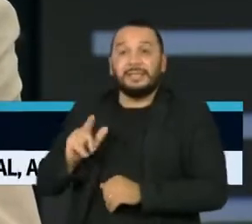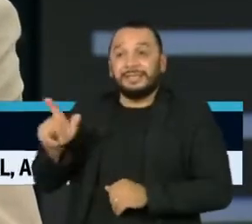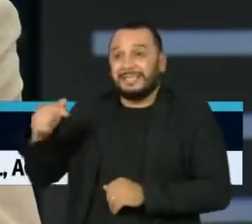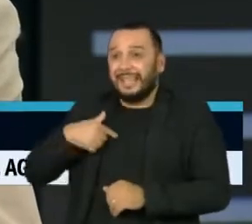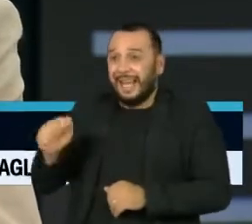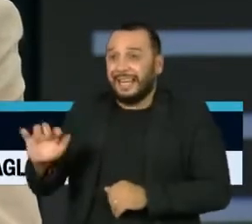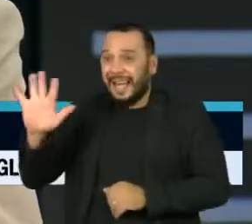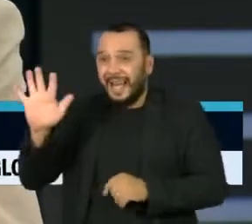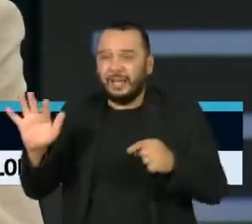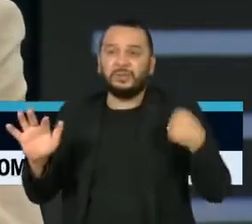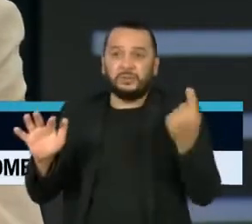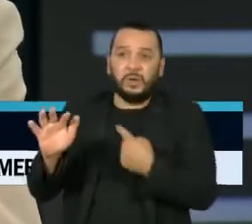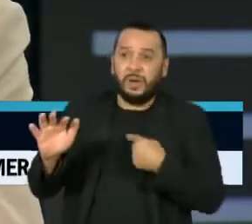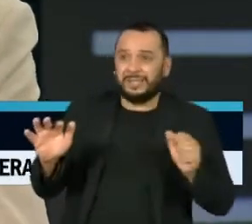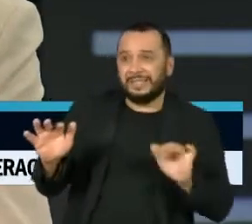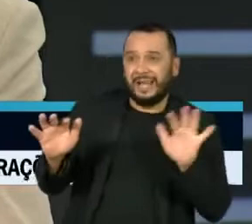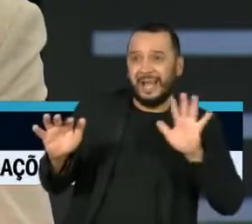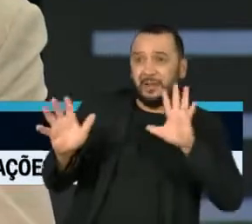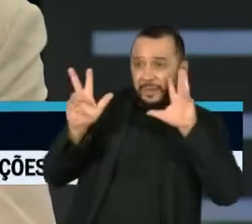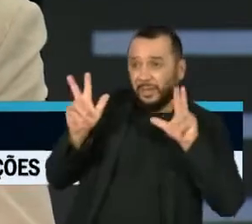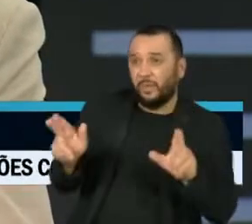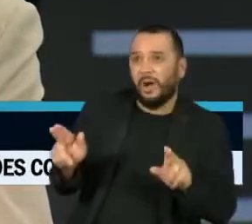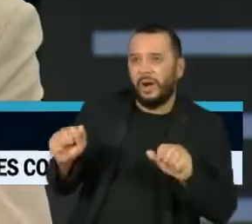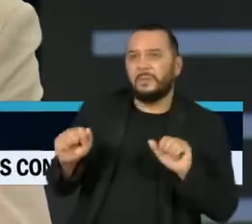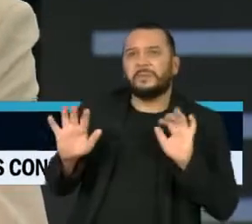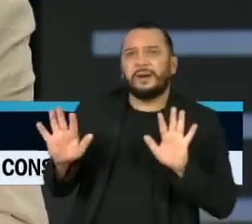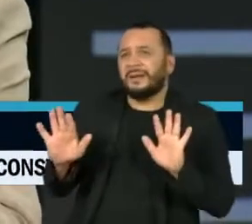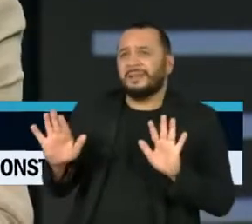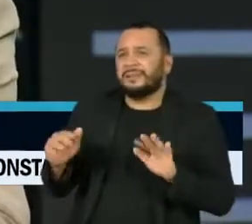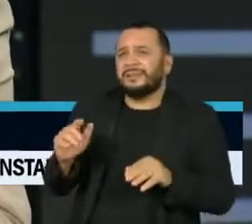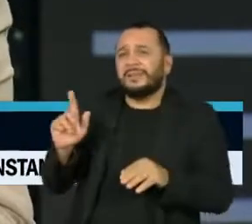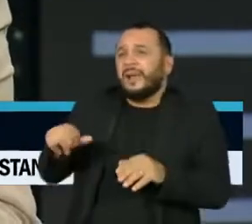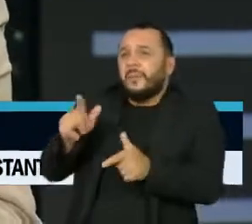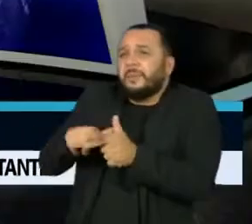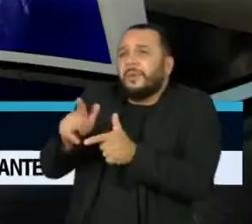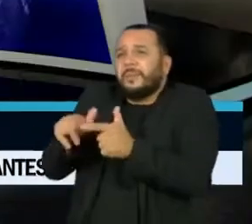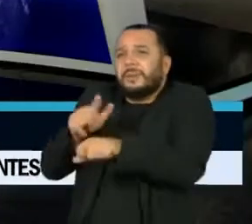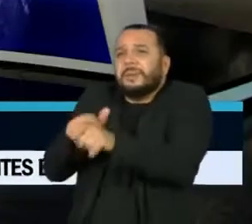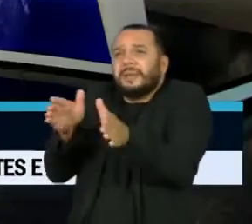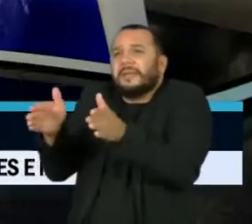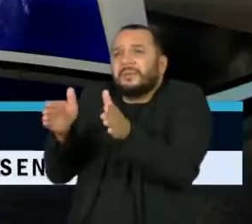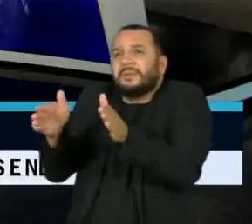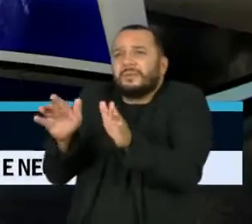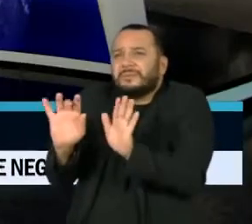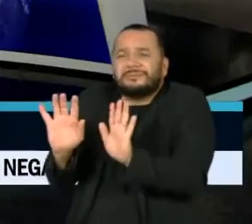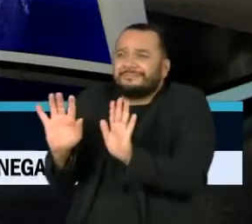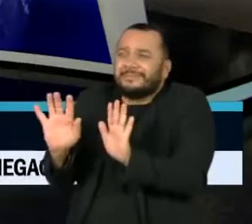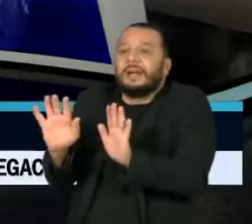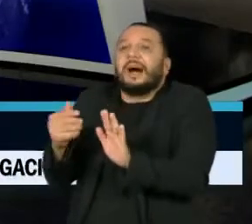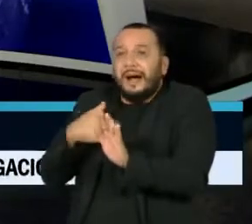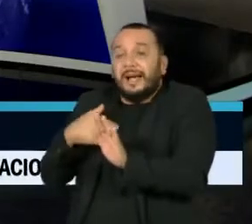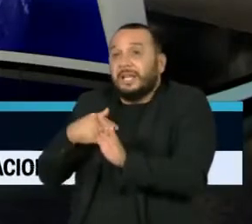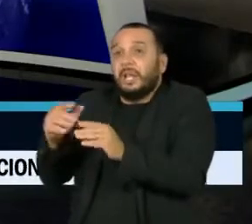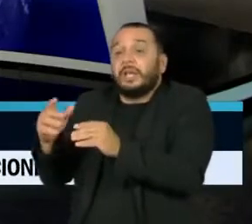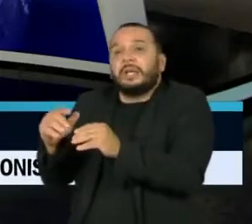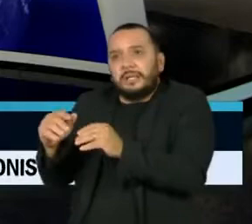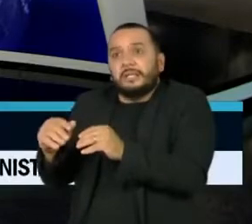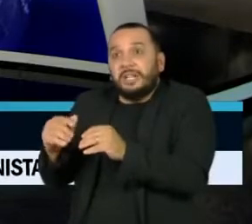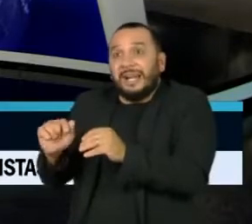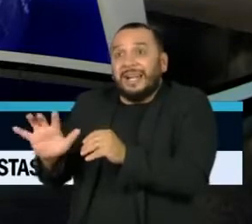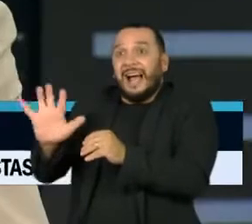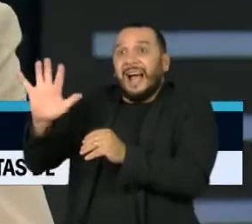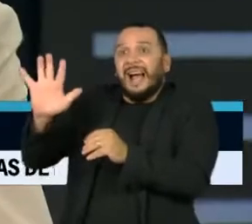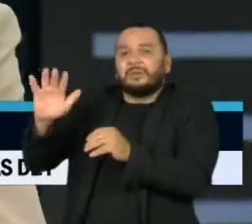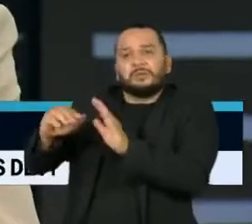interfere em toda a cadeia produtiva em cima de um tema que é pontual e de repente arrefece aí o dólar volta de novo o petróleo